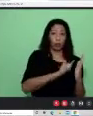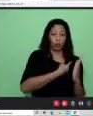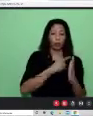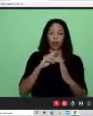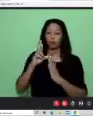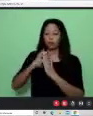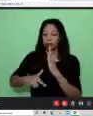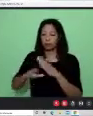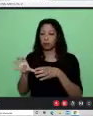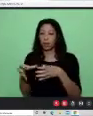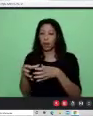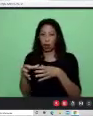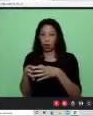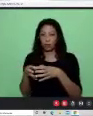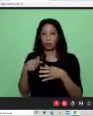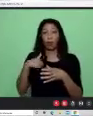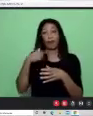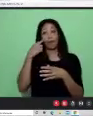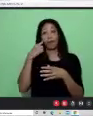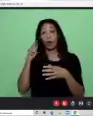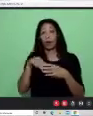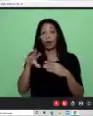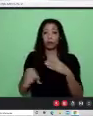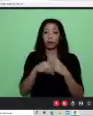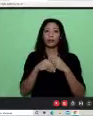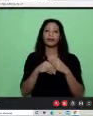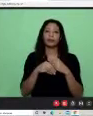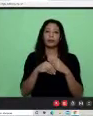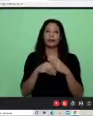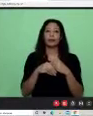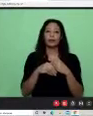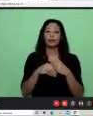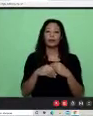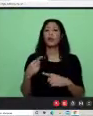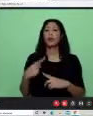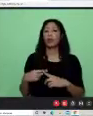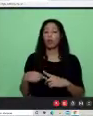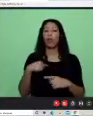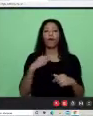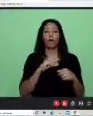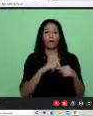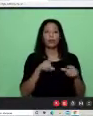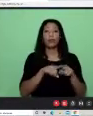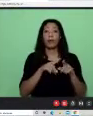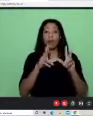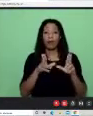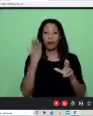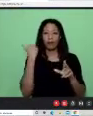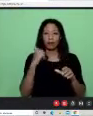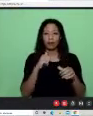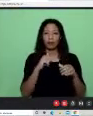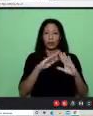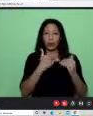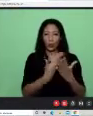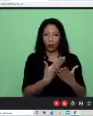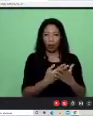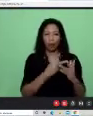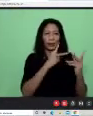pode acrescentar e diminuir, porque também estou fazendo, como eu fiz nas escolas, já dei início